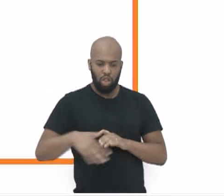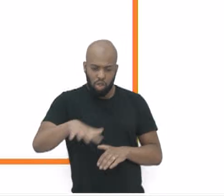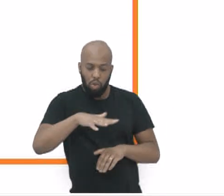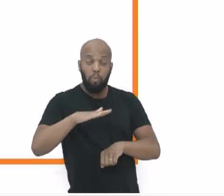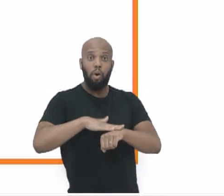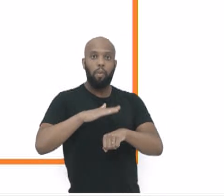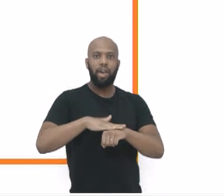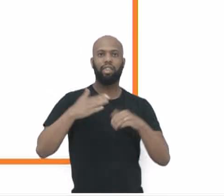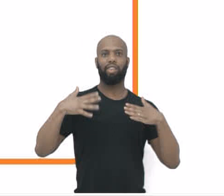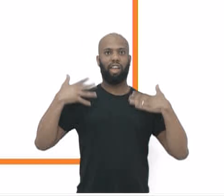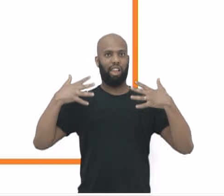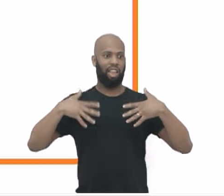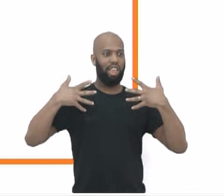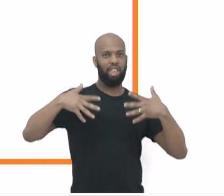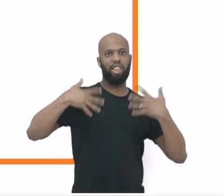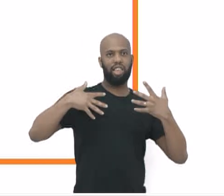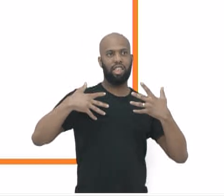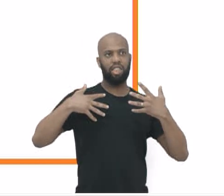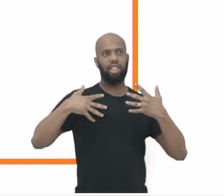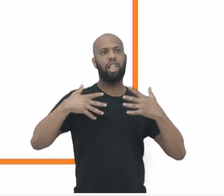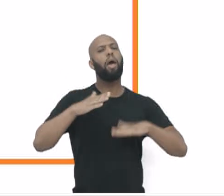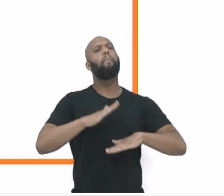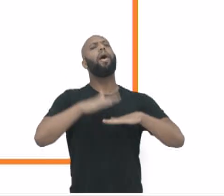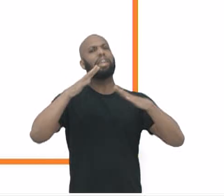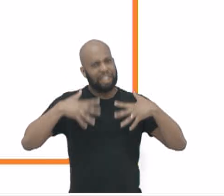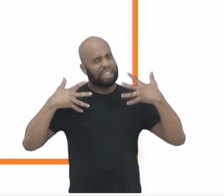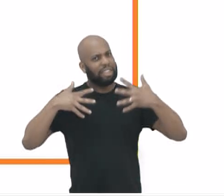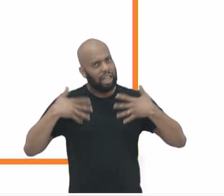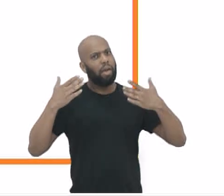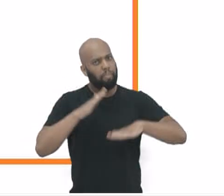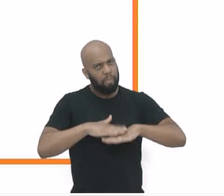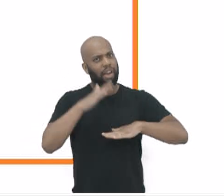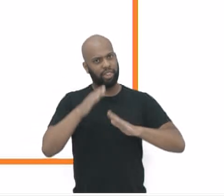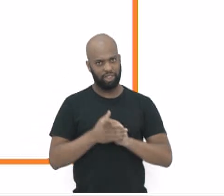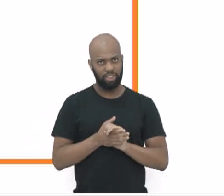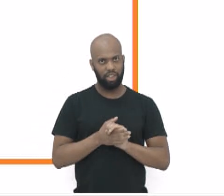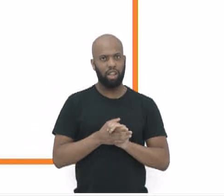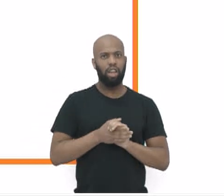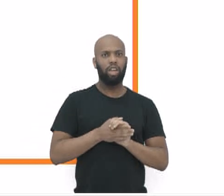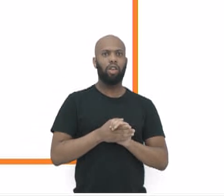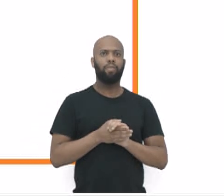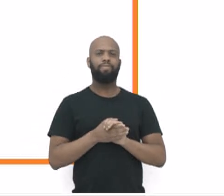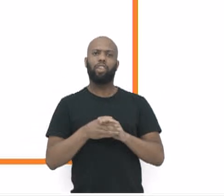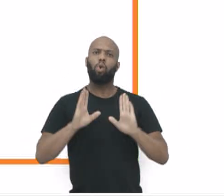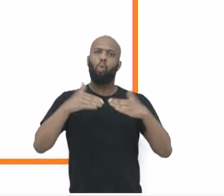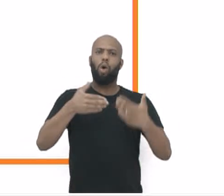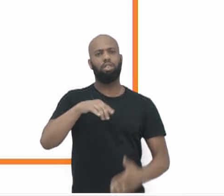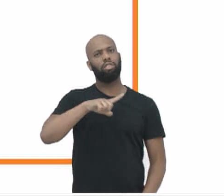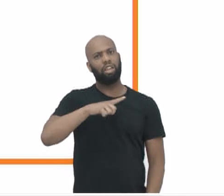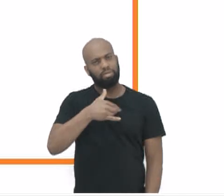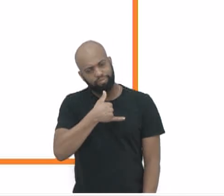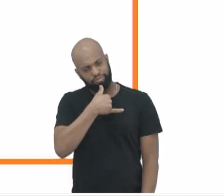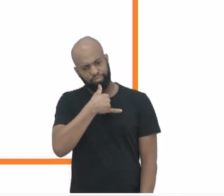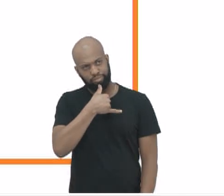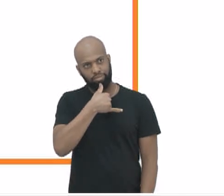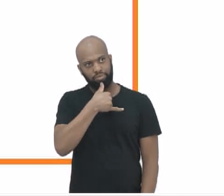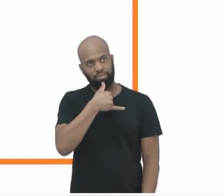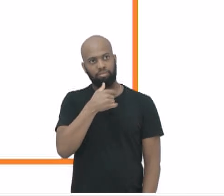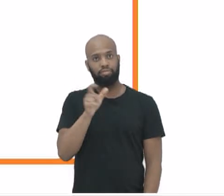gente é coragem. O que Deus quer é ver a gente aprendendo a ser capaz de